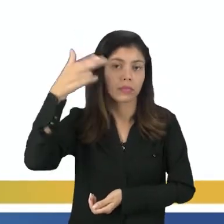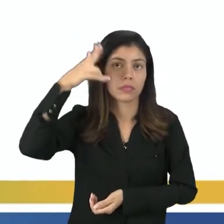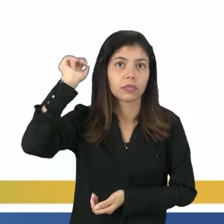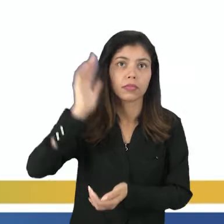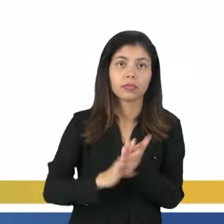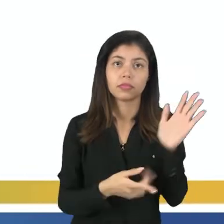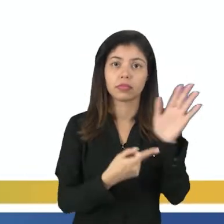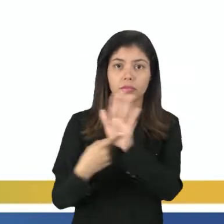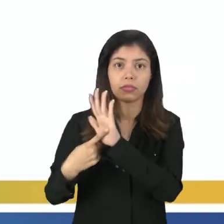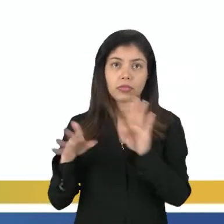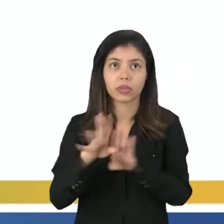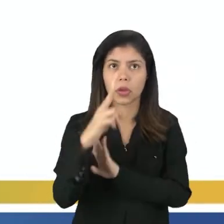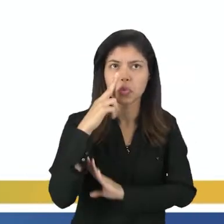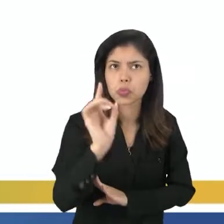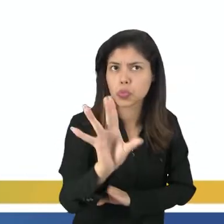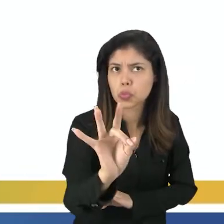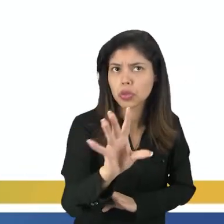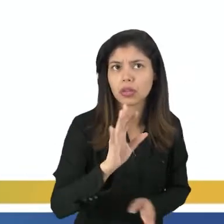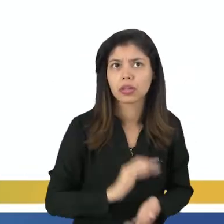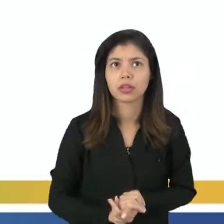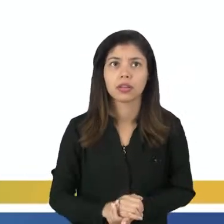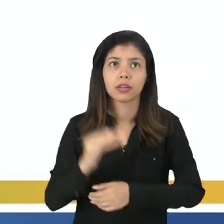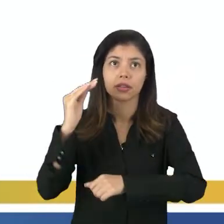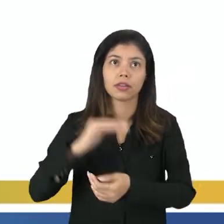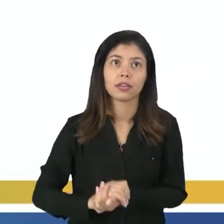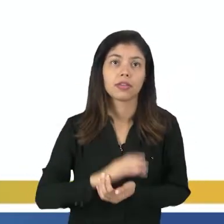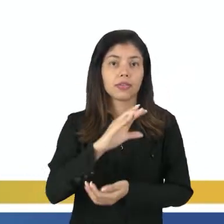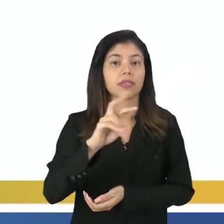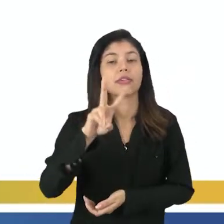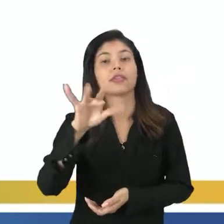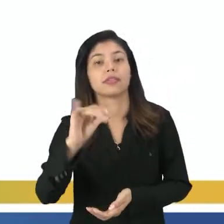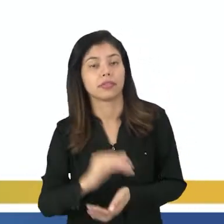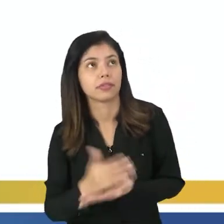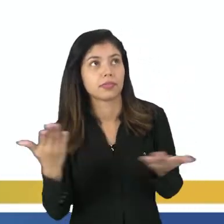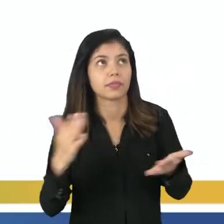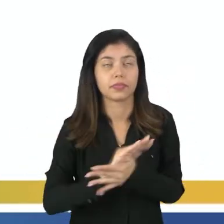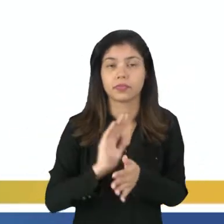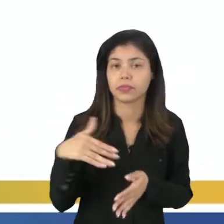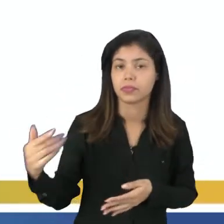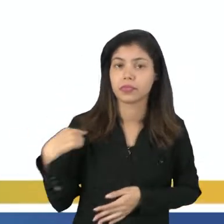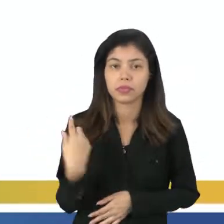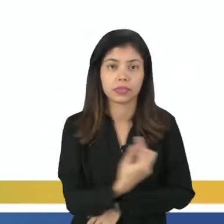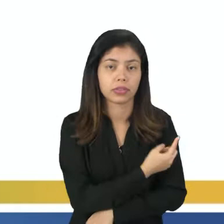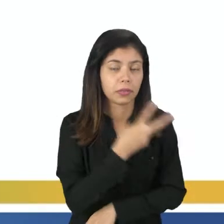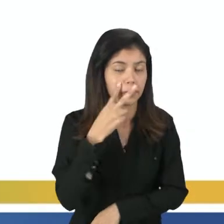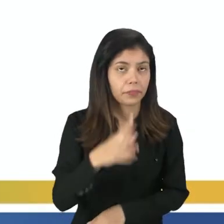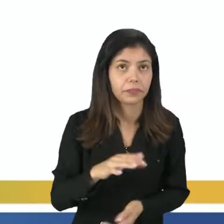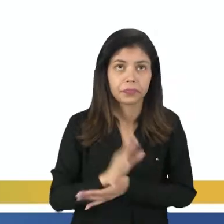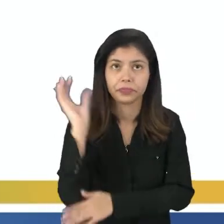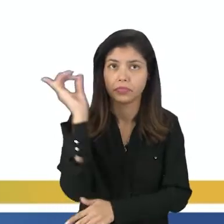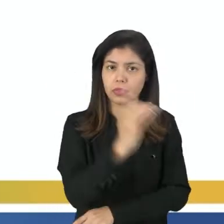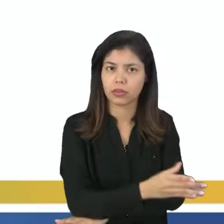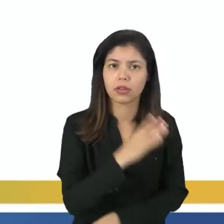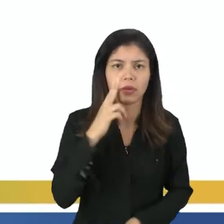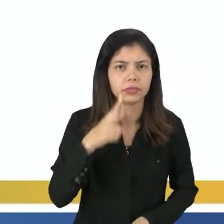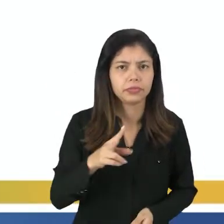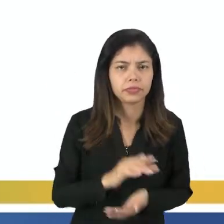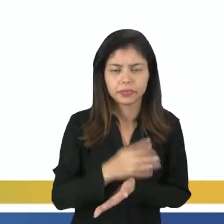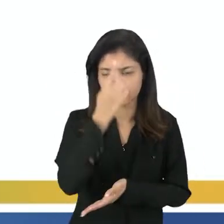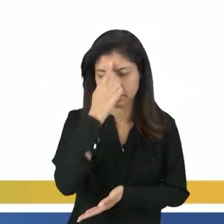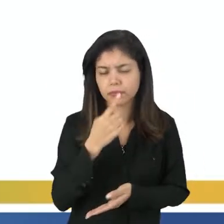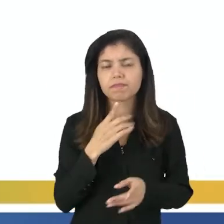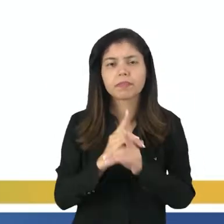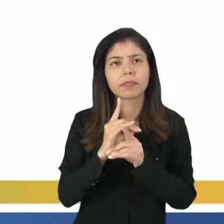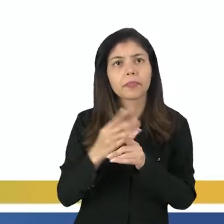imagem aqui, talvez você veja só o cavalo agora e não mais o sapo. Mas quando você olha diretamente para a figura, você